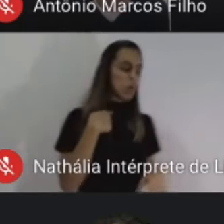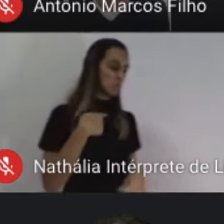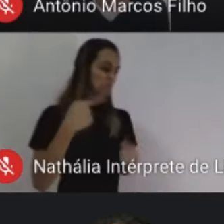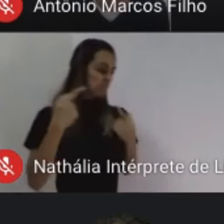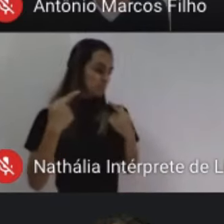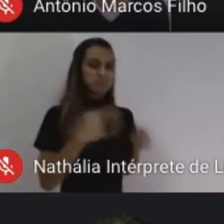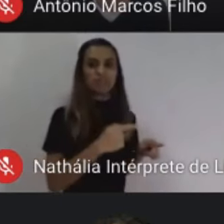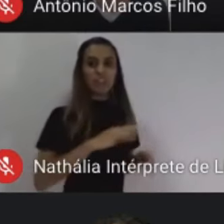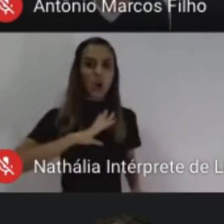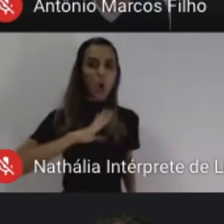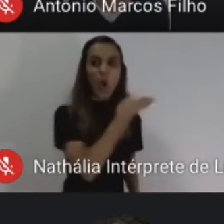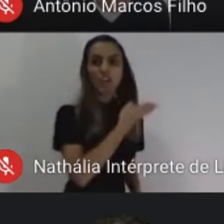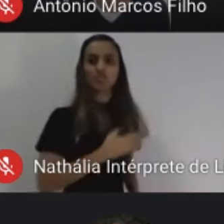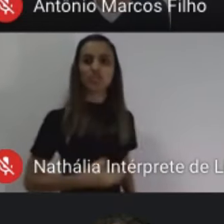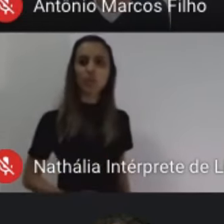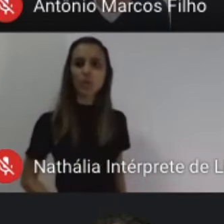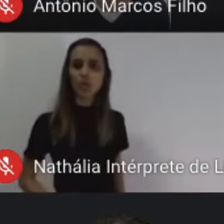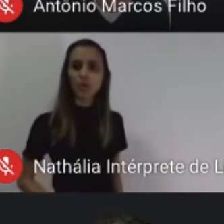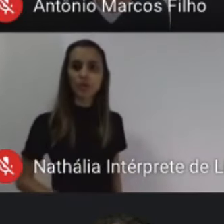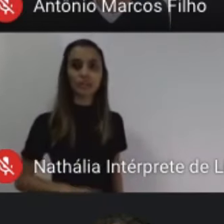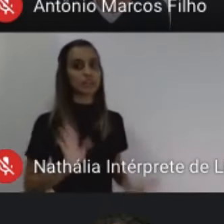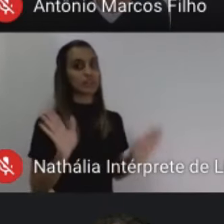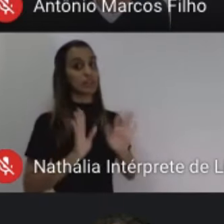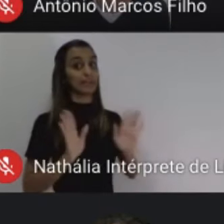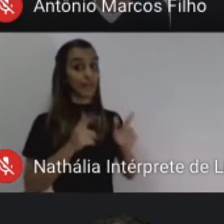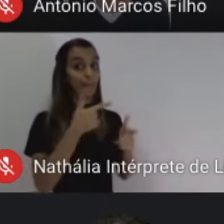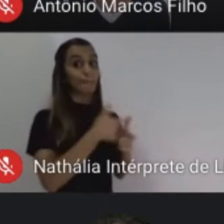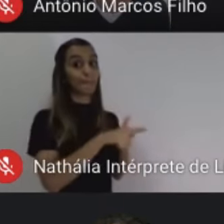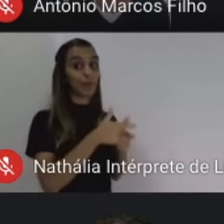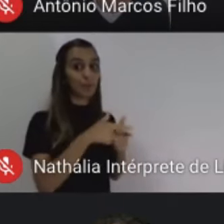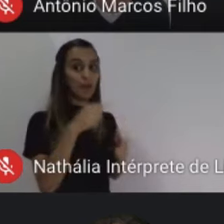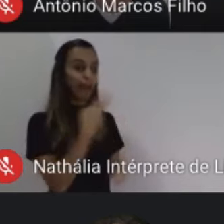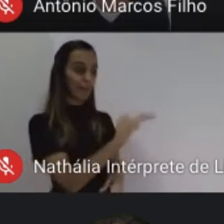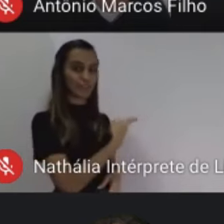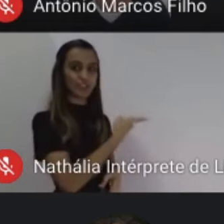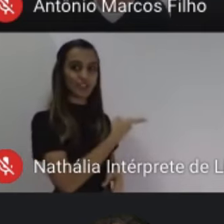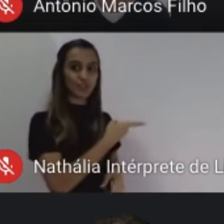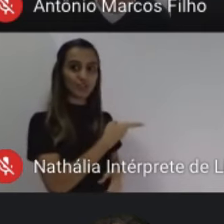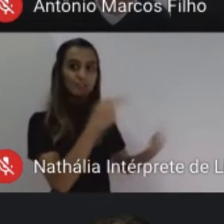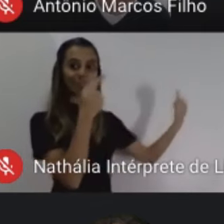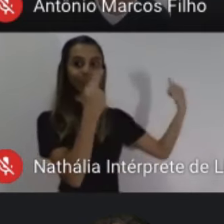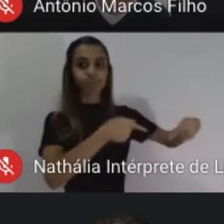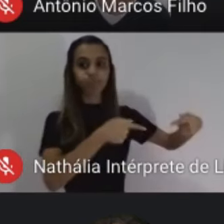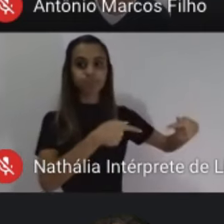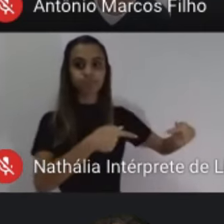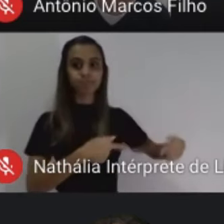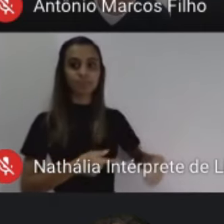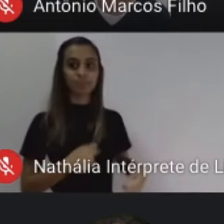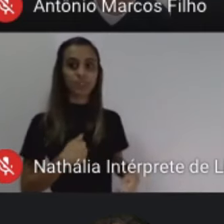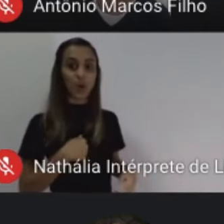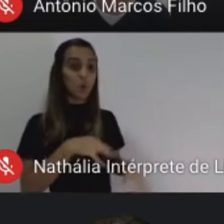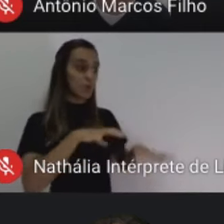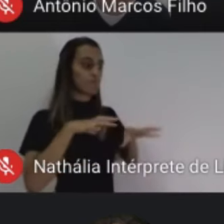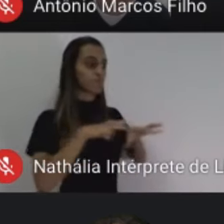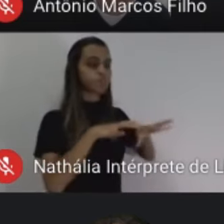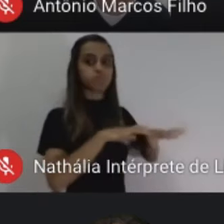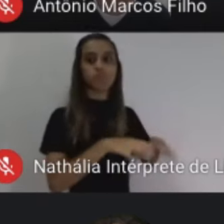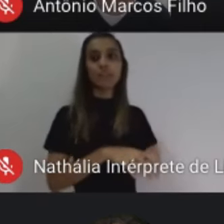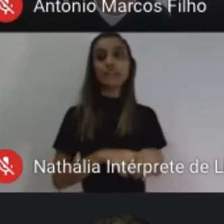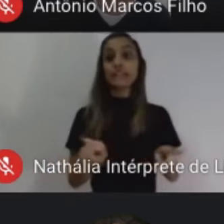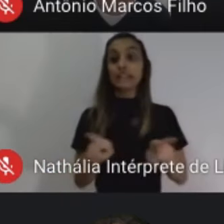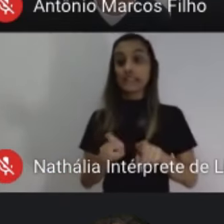como objetivo, e daí é o problema, causar terror. E daí causar terror é muito aberto, tá? No